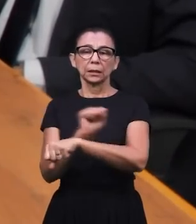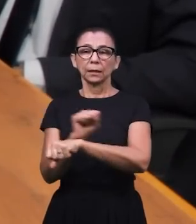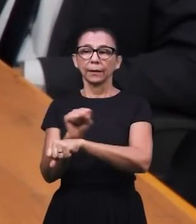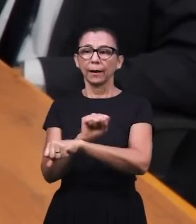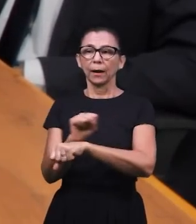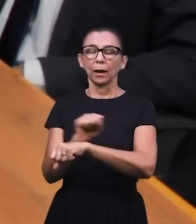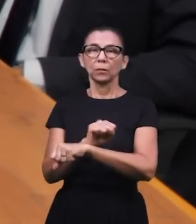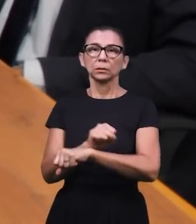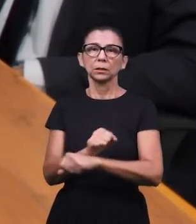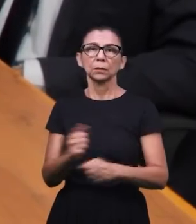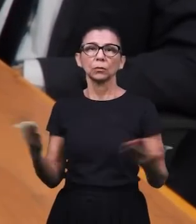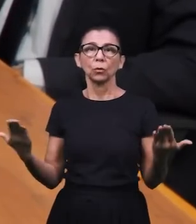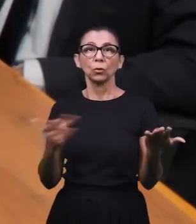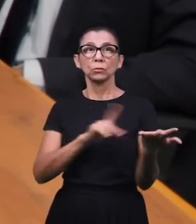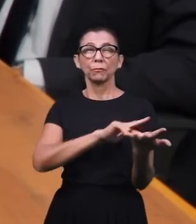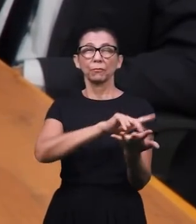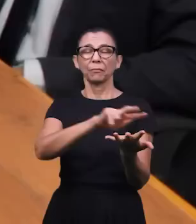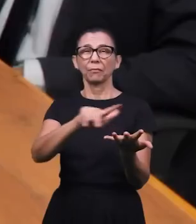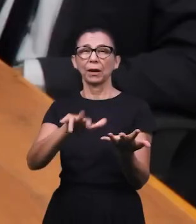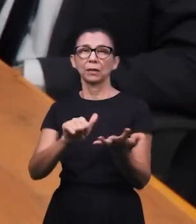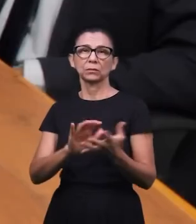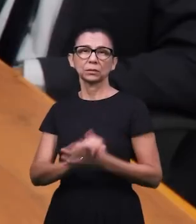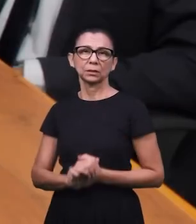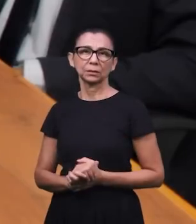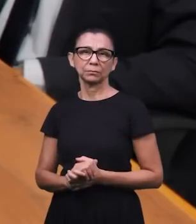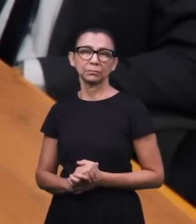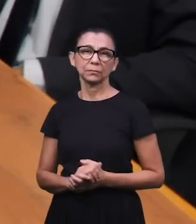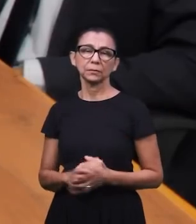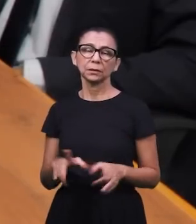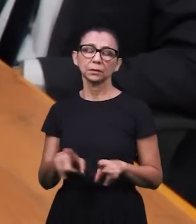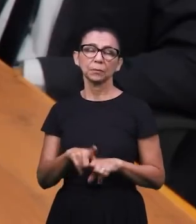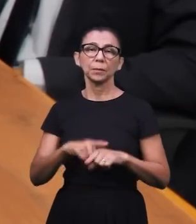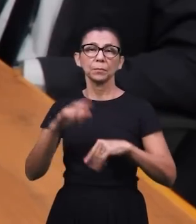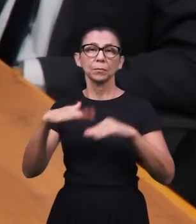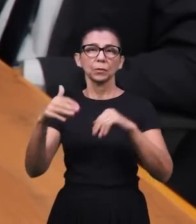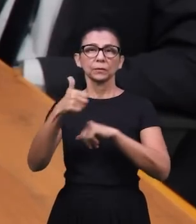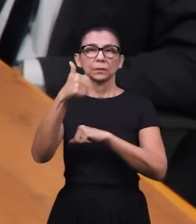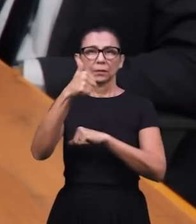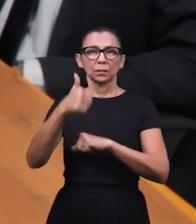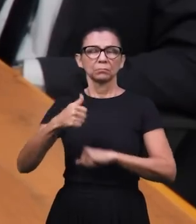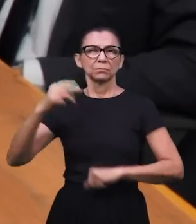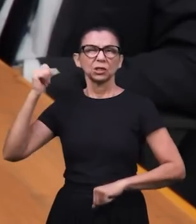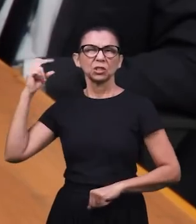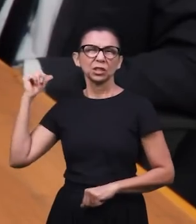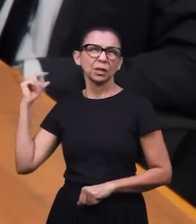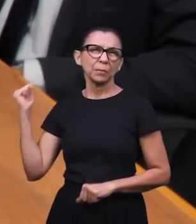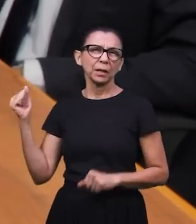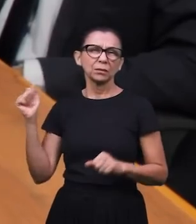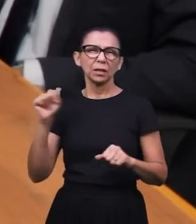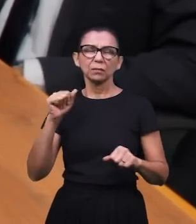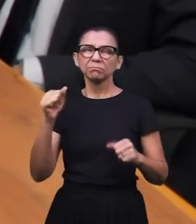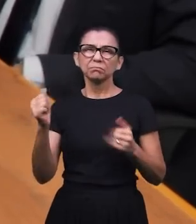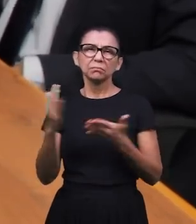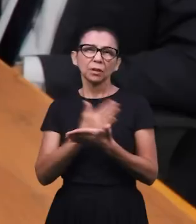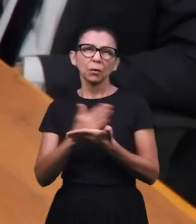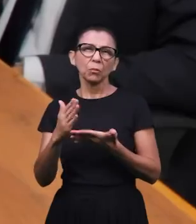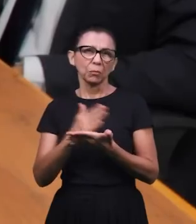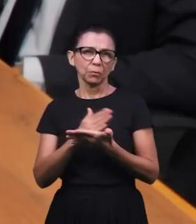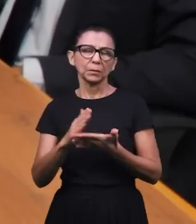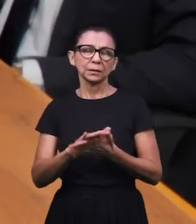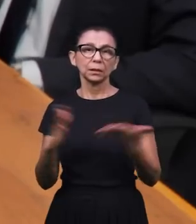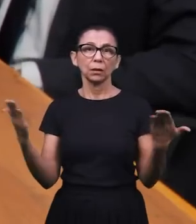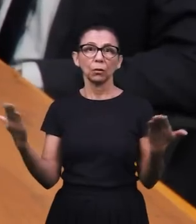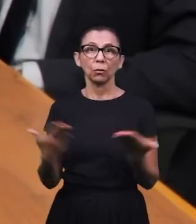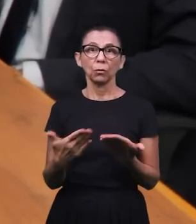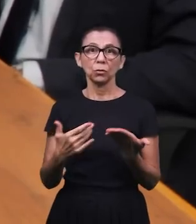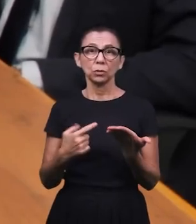que o jovem fica, o que eu vou fazer na vida? Então os pais orando, pode ajudar de alguma forma, pode ajudar a levar a ter uma experiência com o